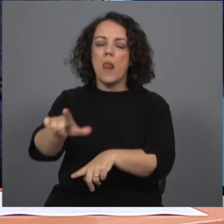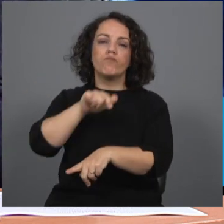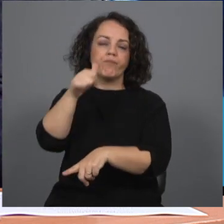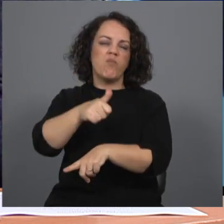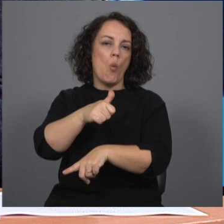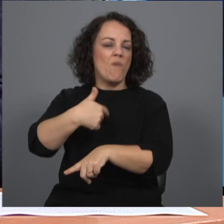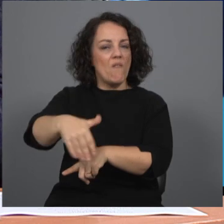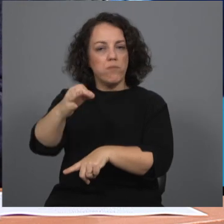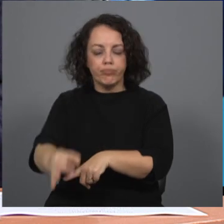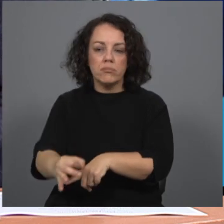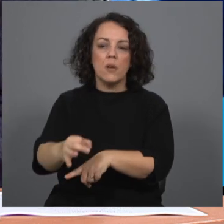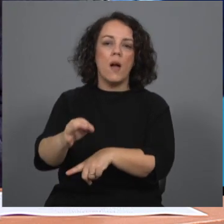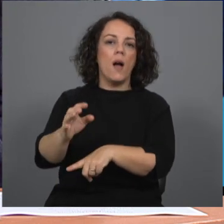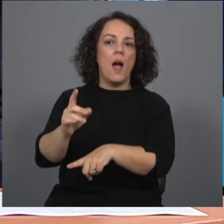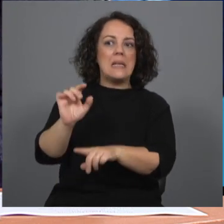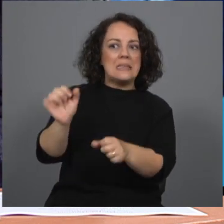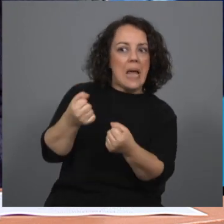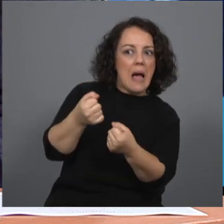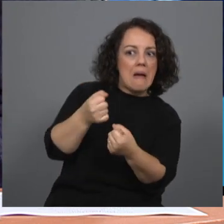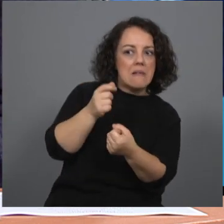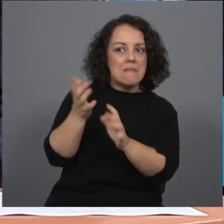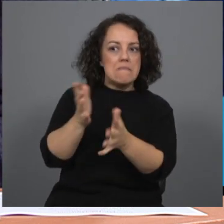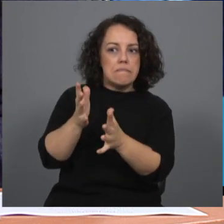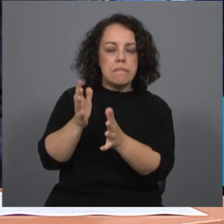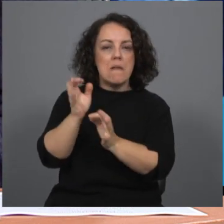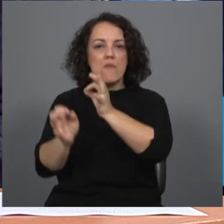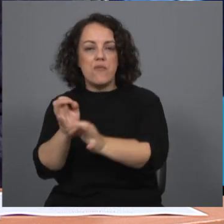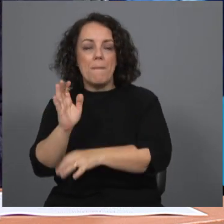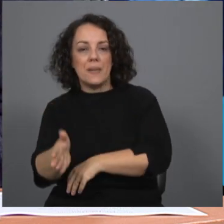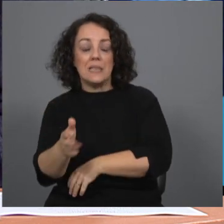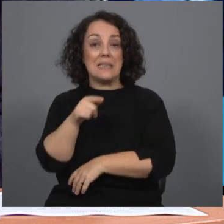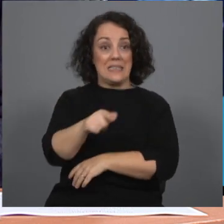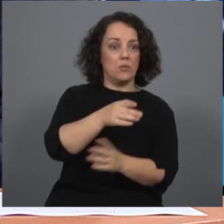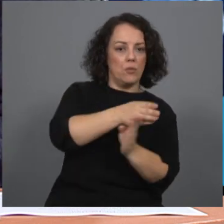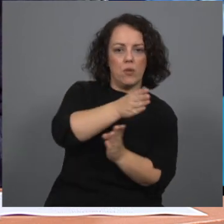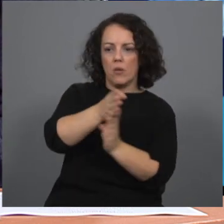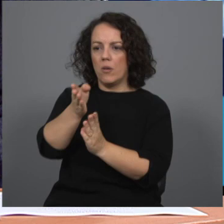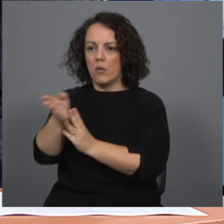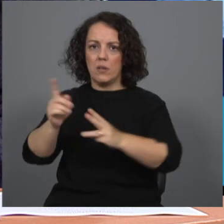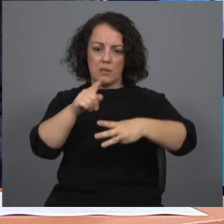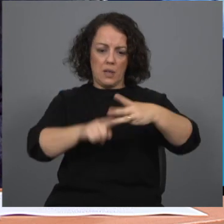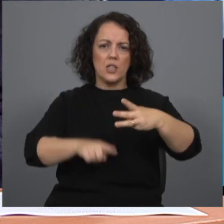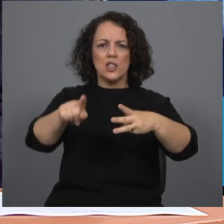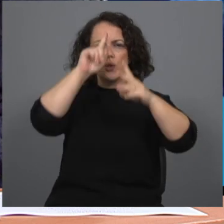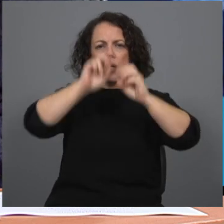certeza. Esse tipo de abordagem é abordagem clara e